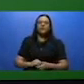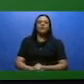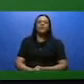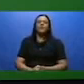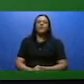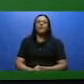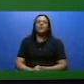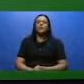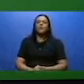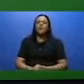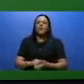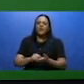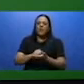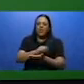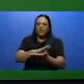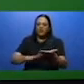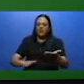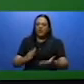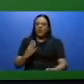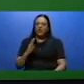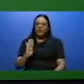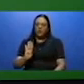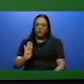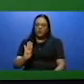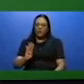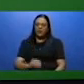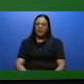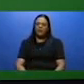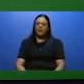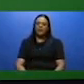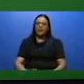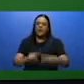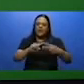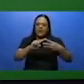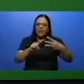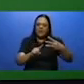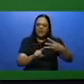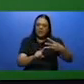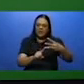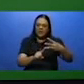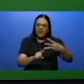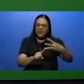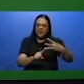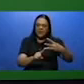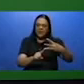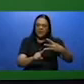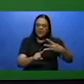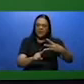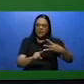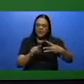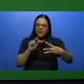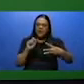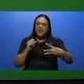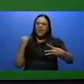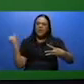Na atividade B, anote 3 utilidades dos rios que se mantêm desde os povos